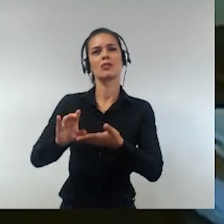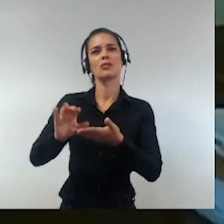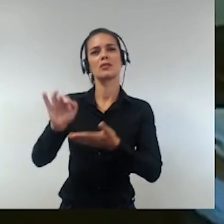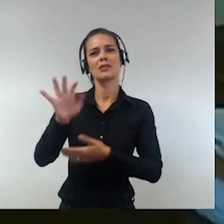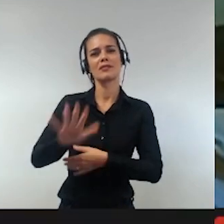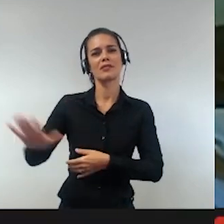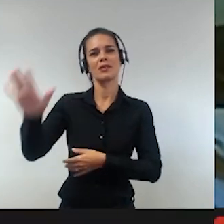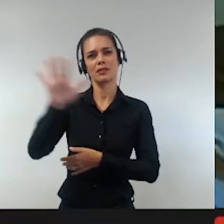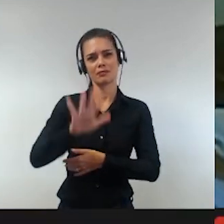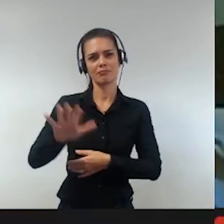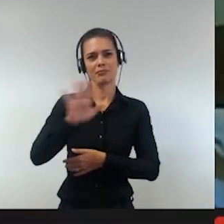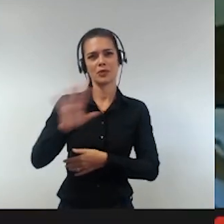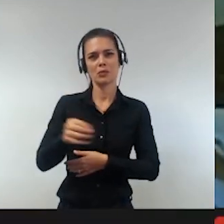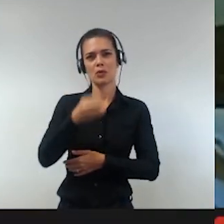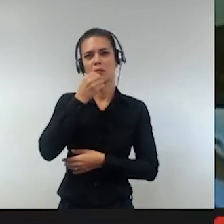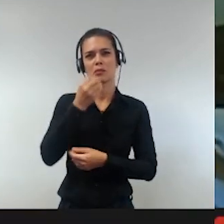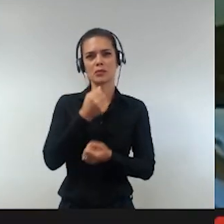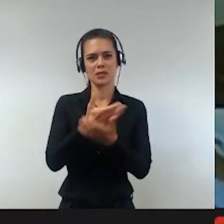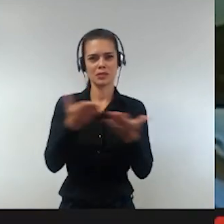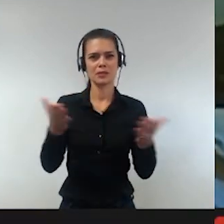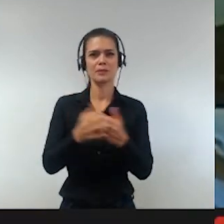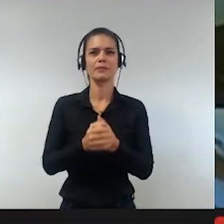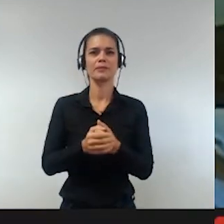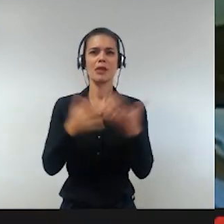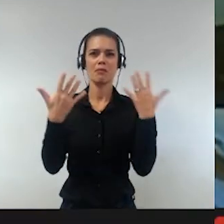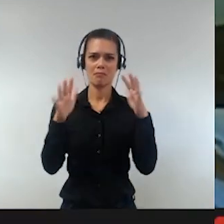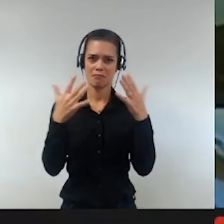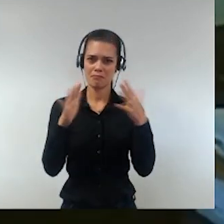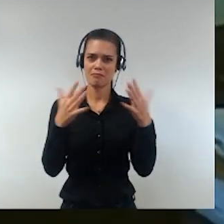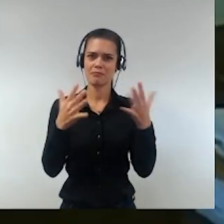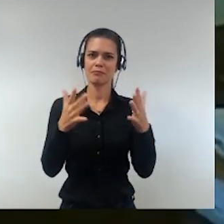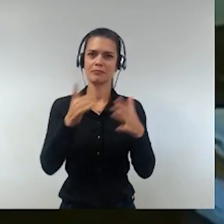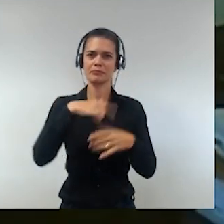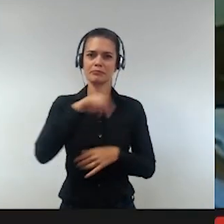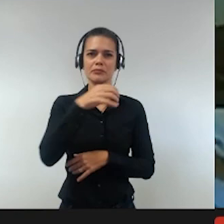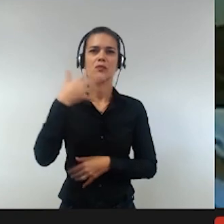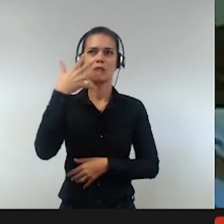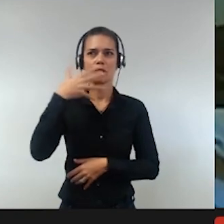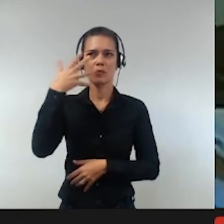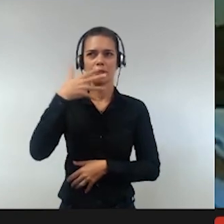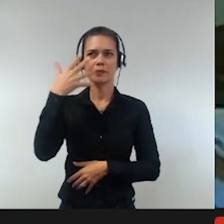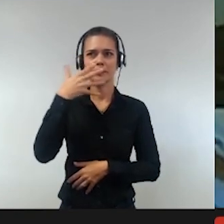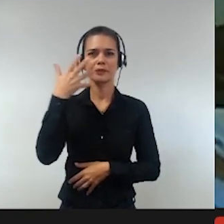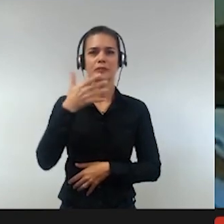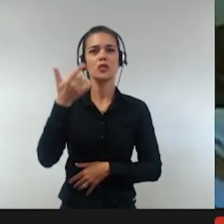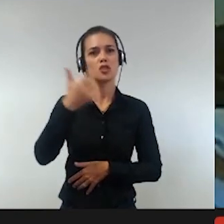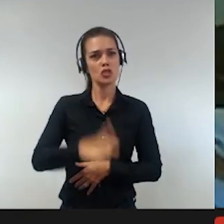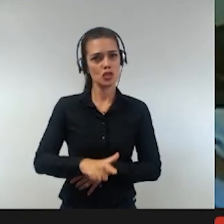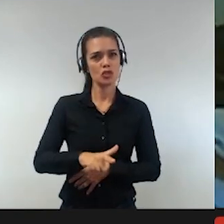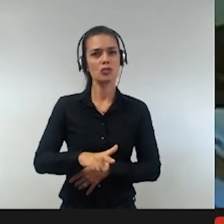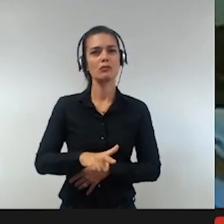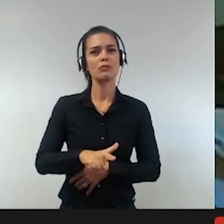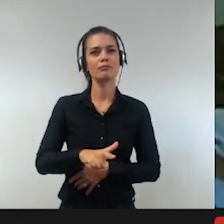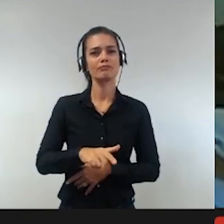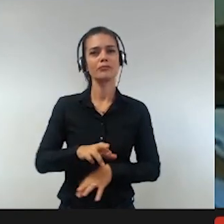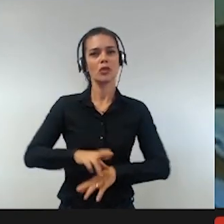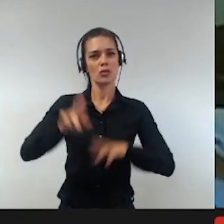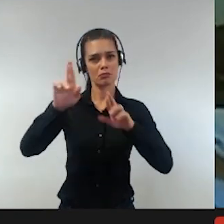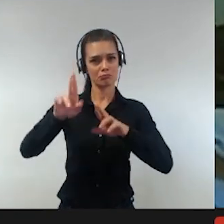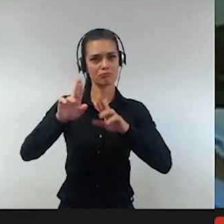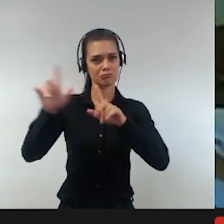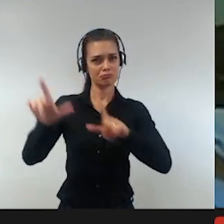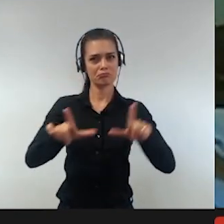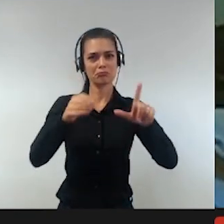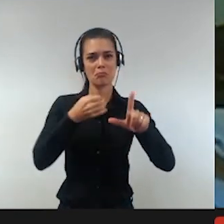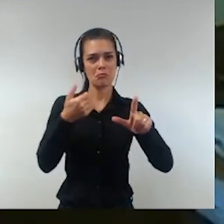pela essa oportunidade a todos. Parabenizar aos nossos palestrantes e, mais uma vez, espero que tenha sido produtivo esse painel